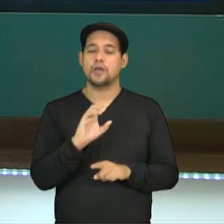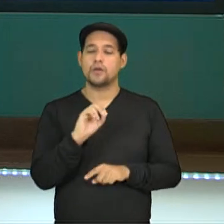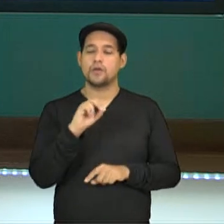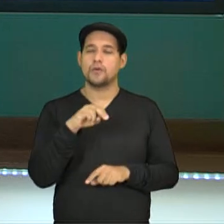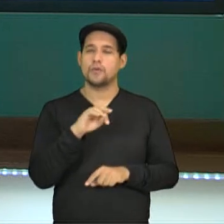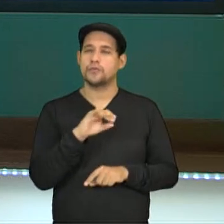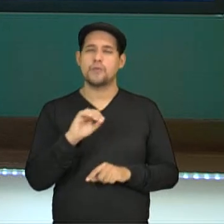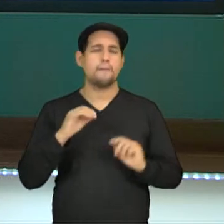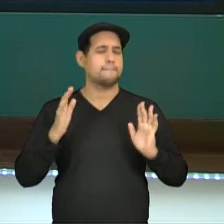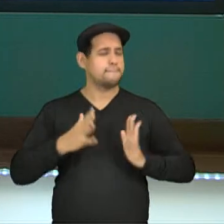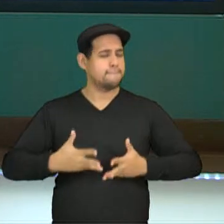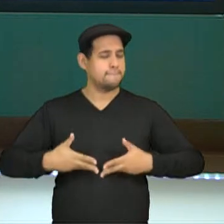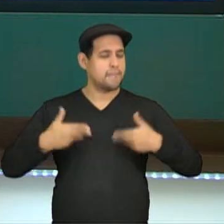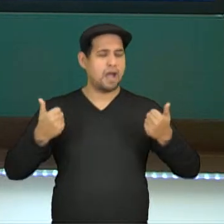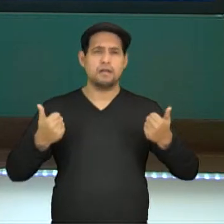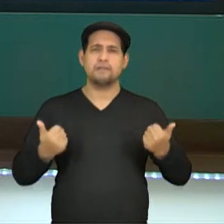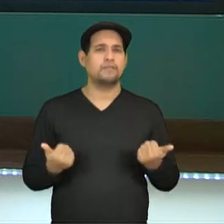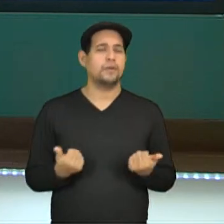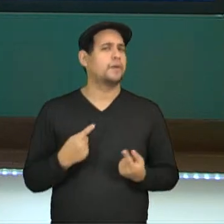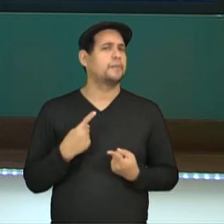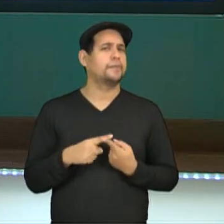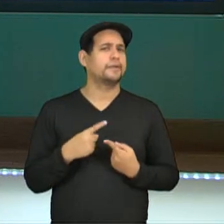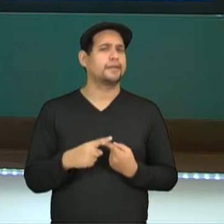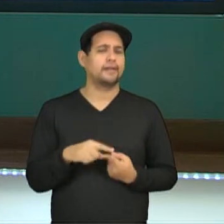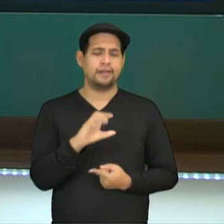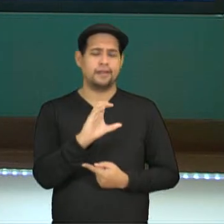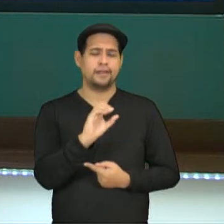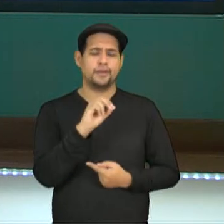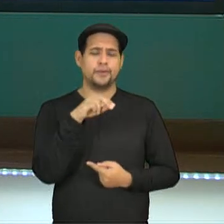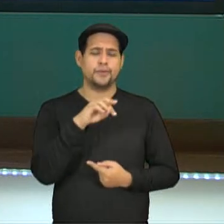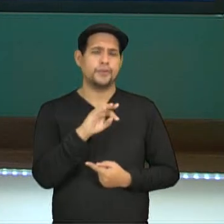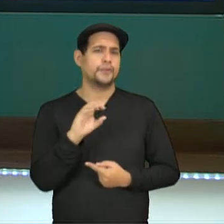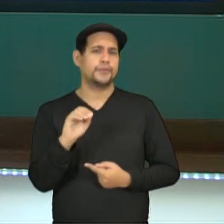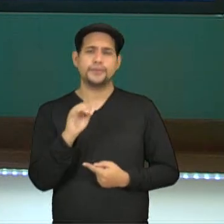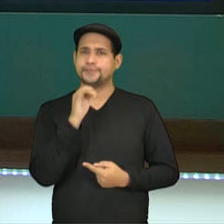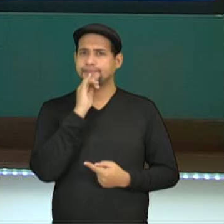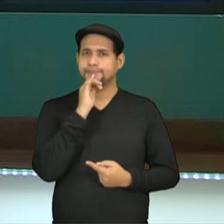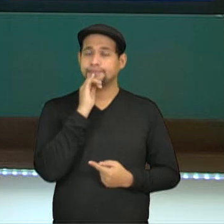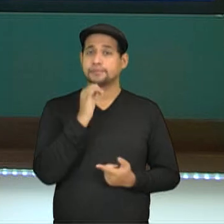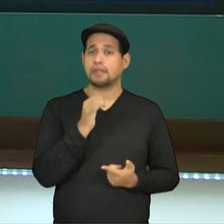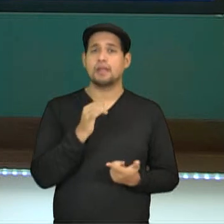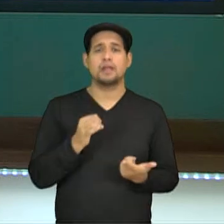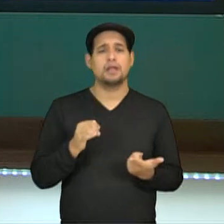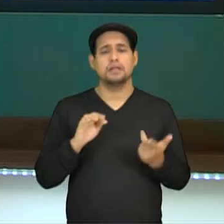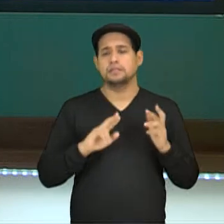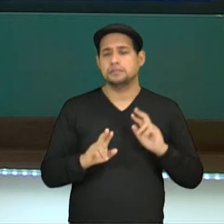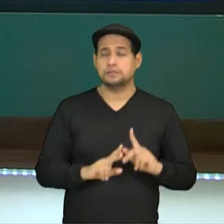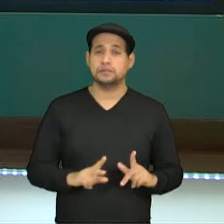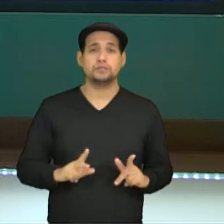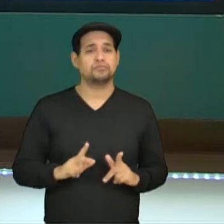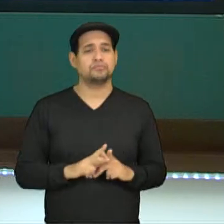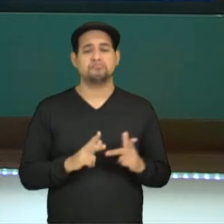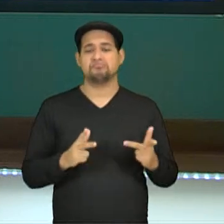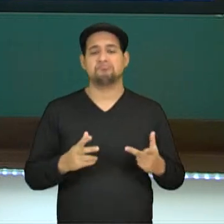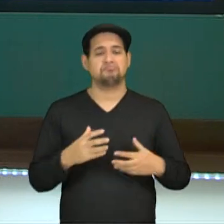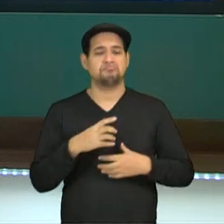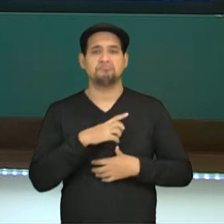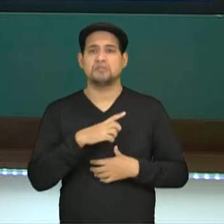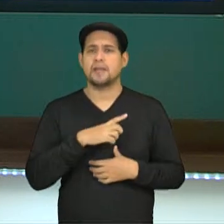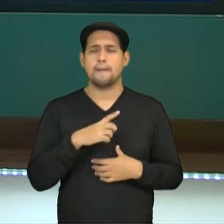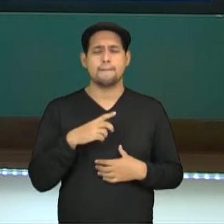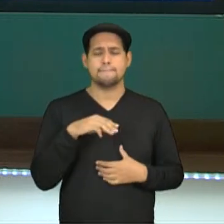maravilhosos. Por que será que os contos podem ser denominados como sendo aí de um gênero constituído